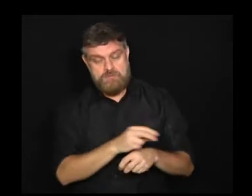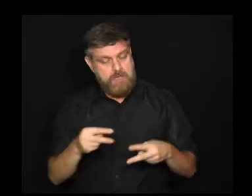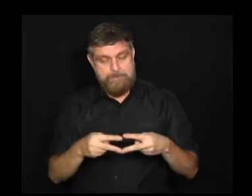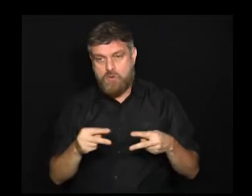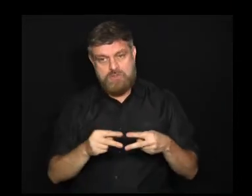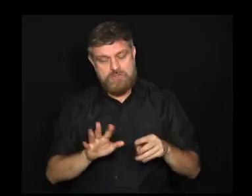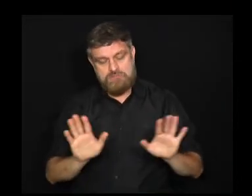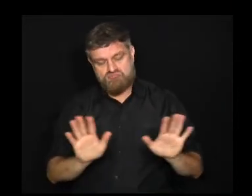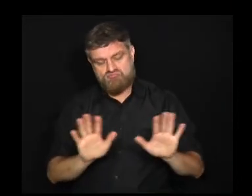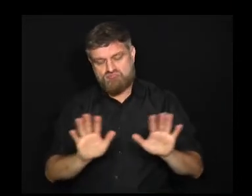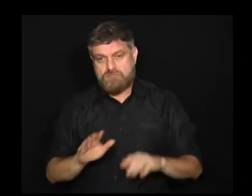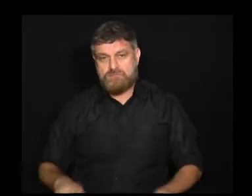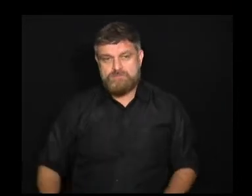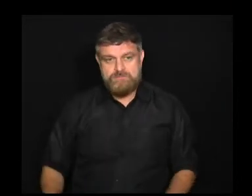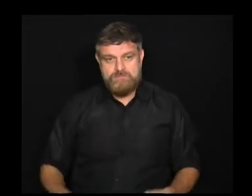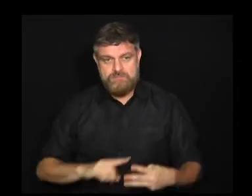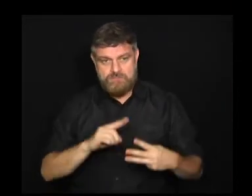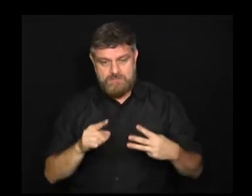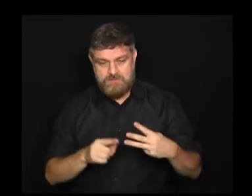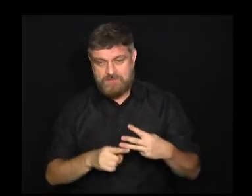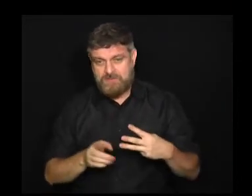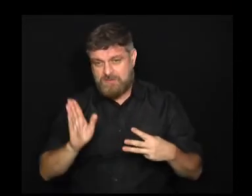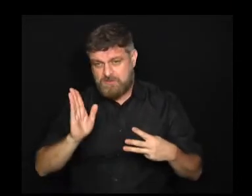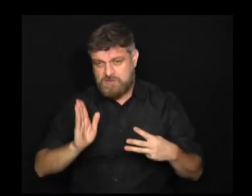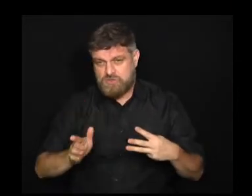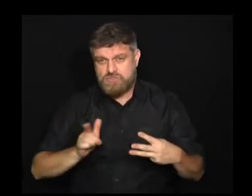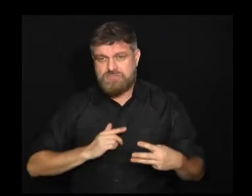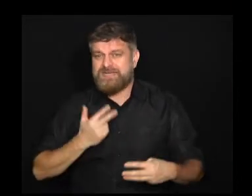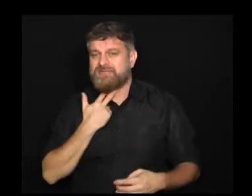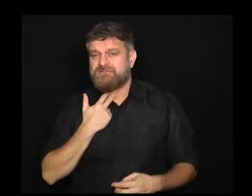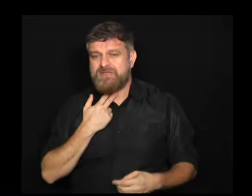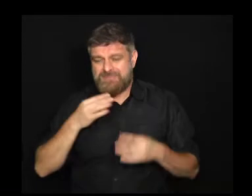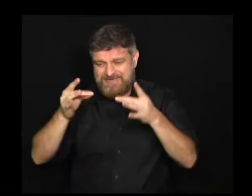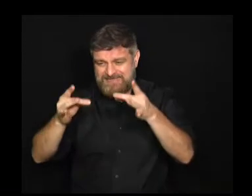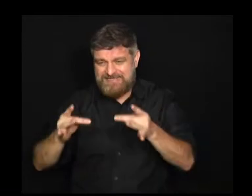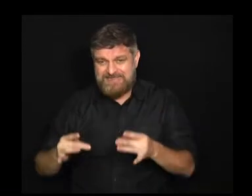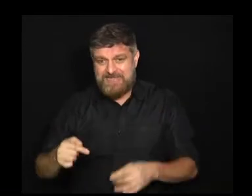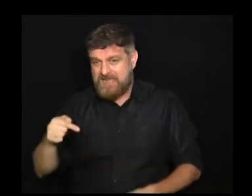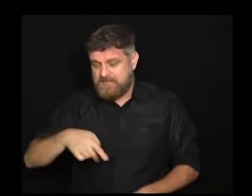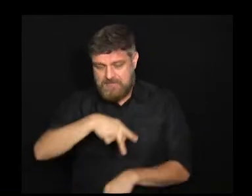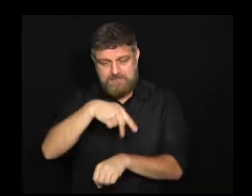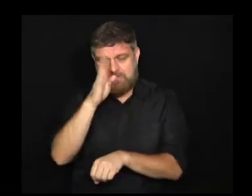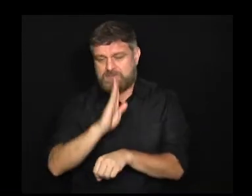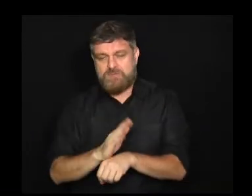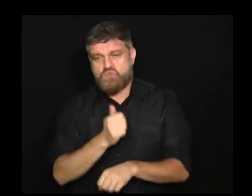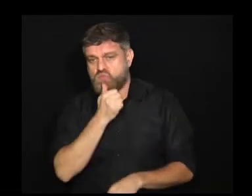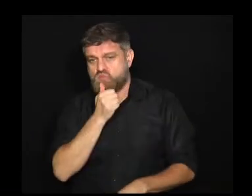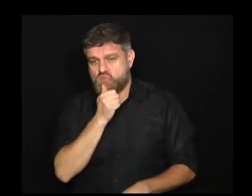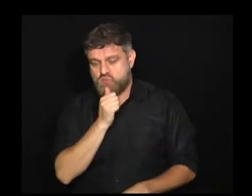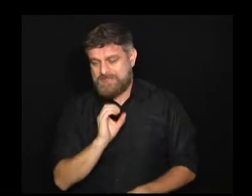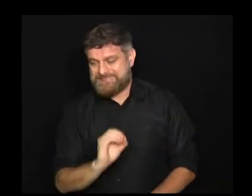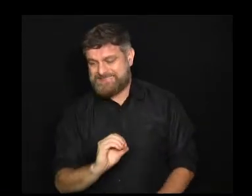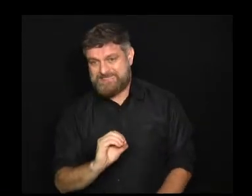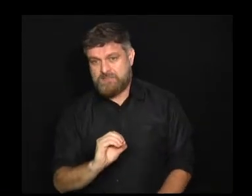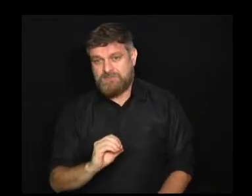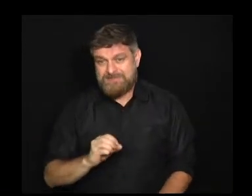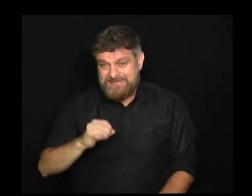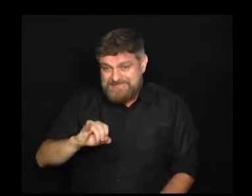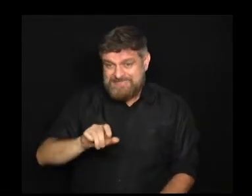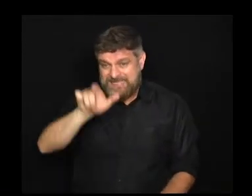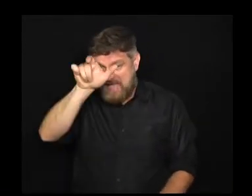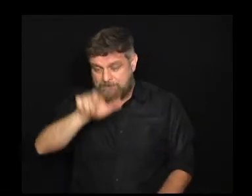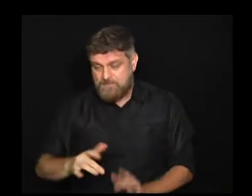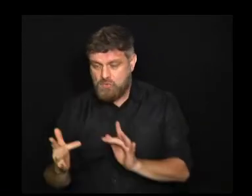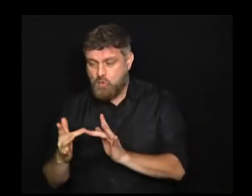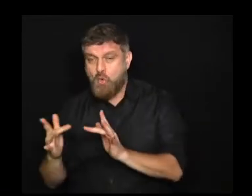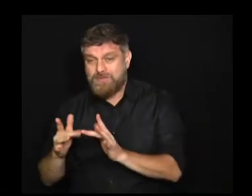terceiro caso é quando é o caso confirmado. Isso aqui acho que já não precisa entrar em tanto detalhe, porque a gente não tem nenhum caso confirmado. Mas se tiver alguém que teve contato com um